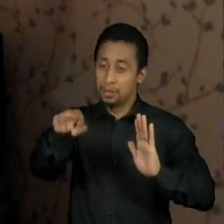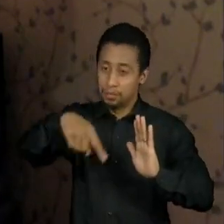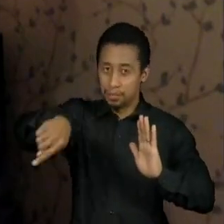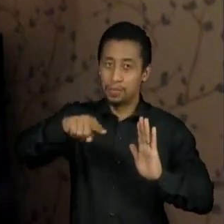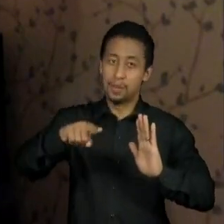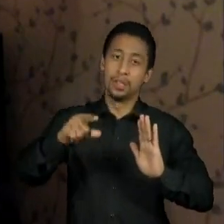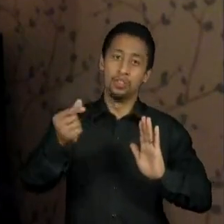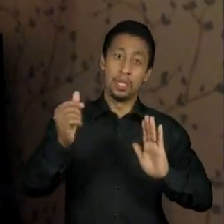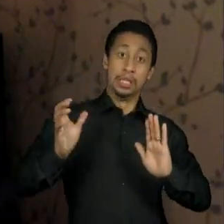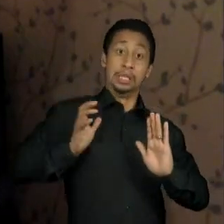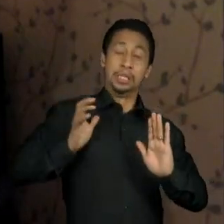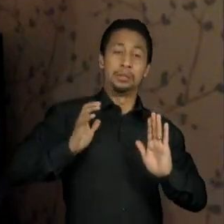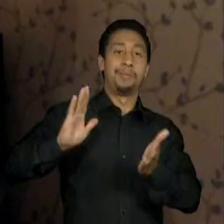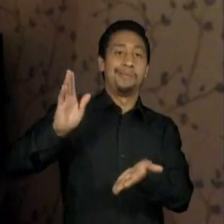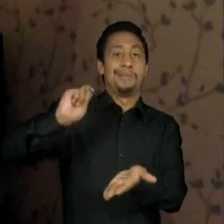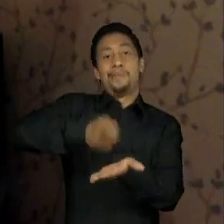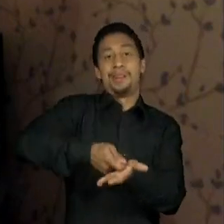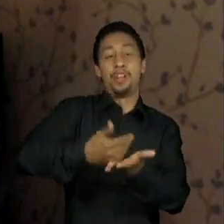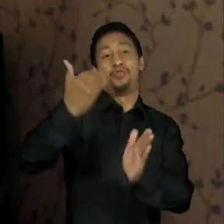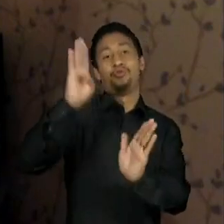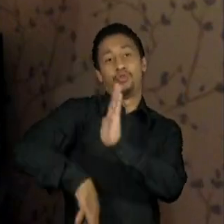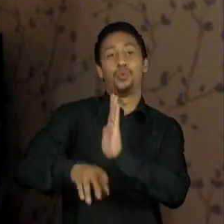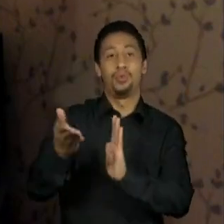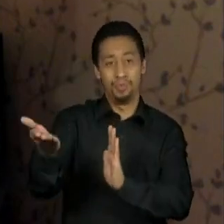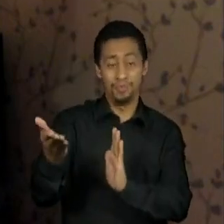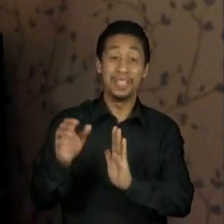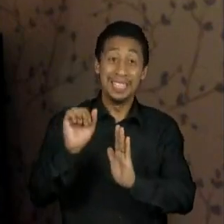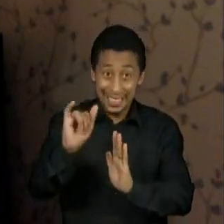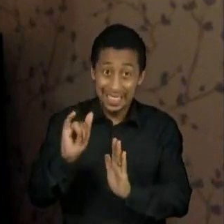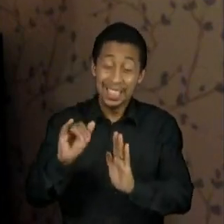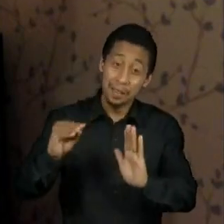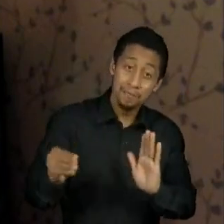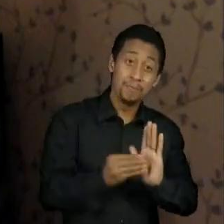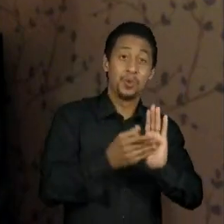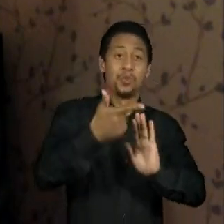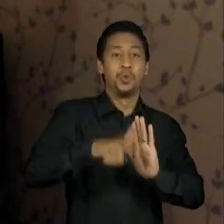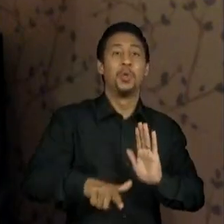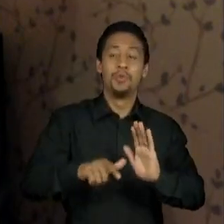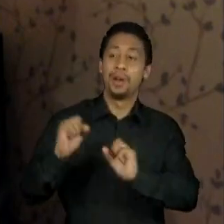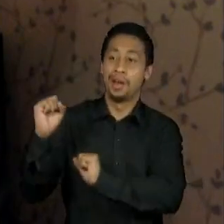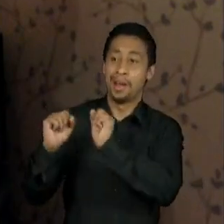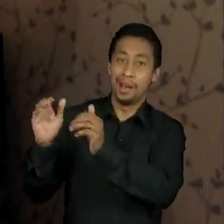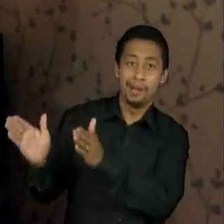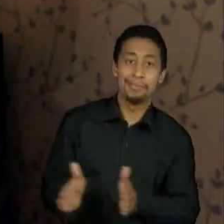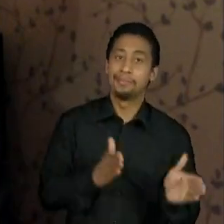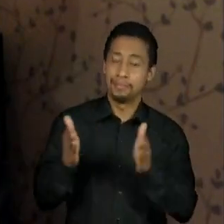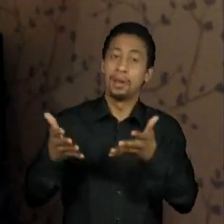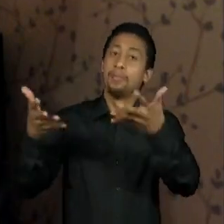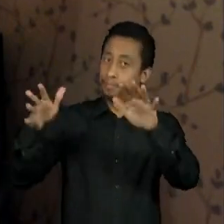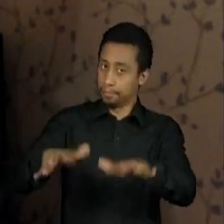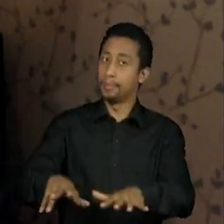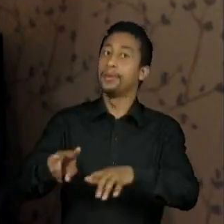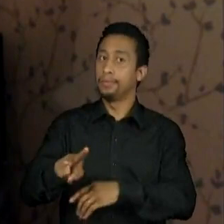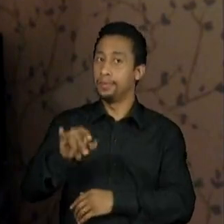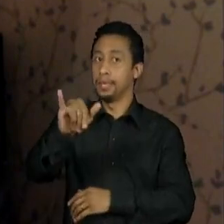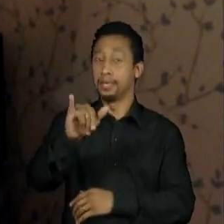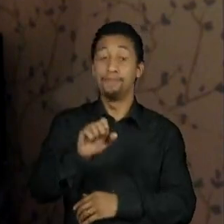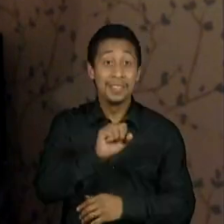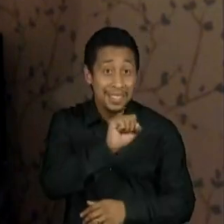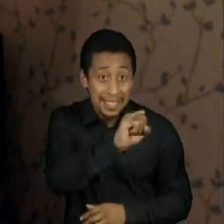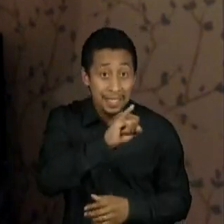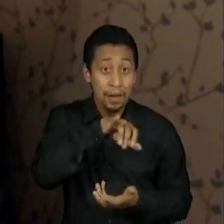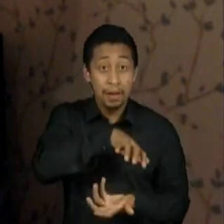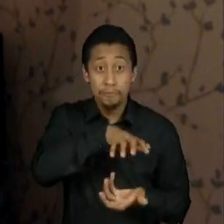e vai ser um desastre para os setores produtivos do país. O mesmo efeito terá a lei do imposto de renda, se confirmada